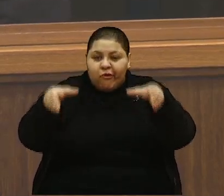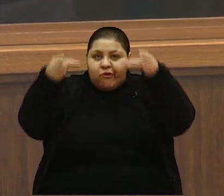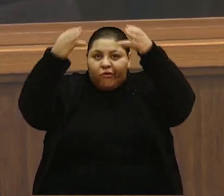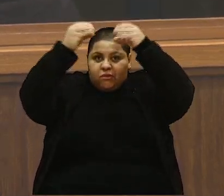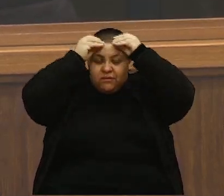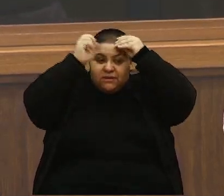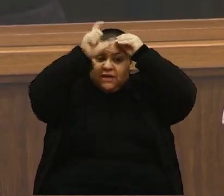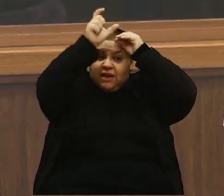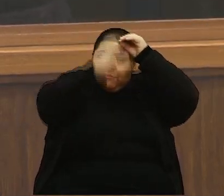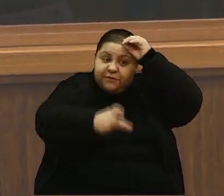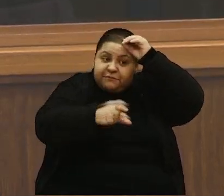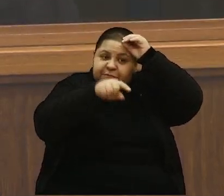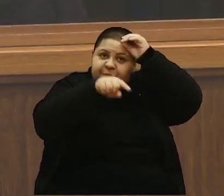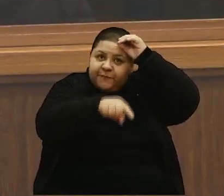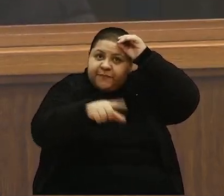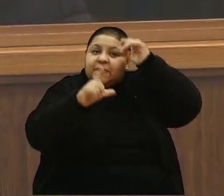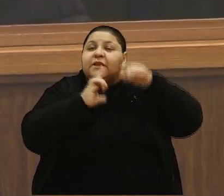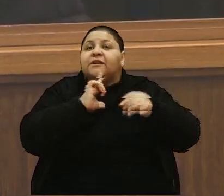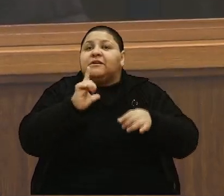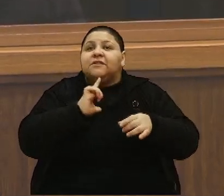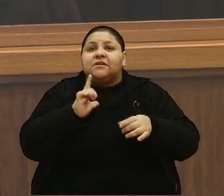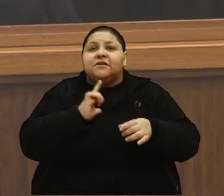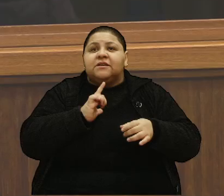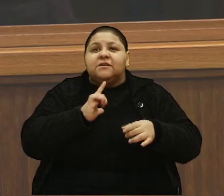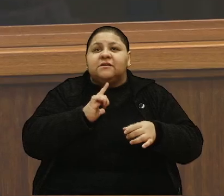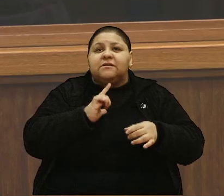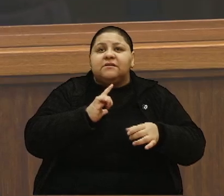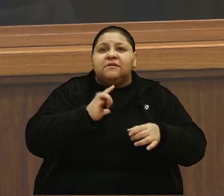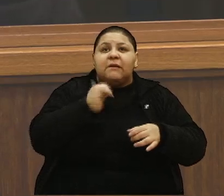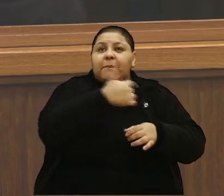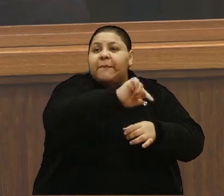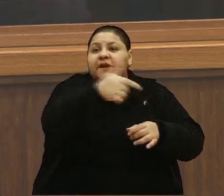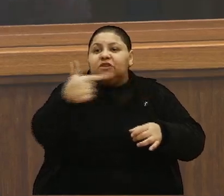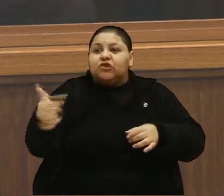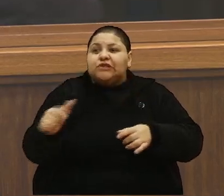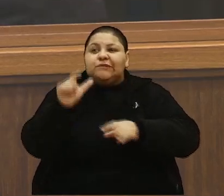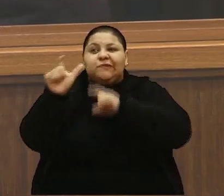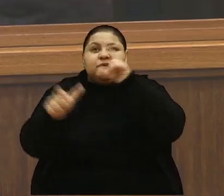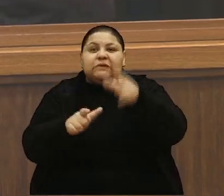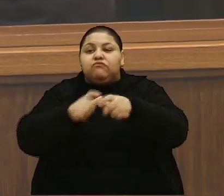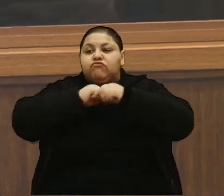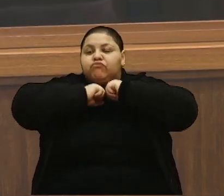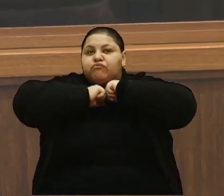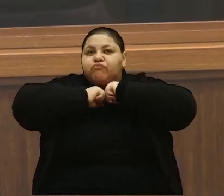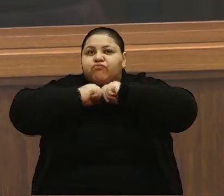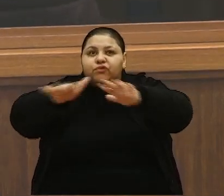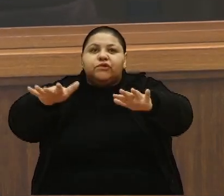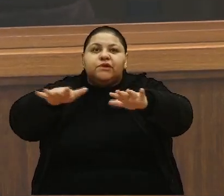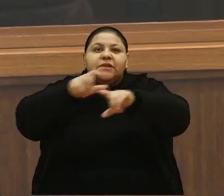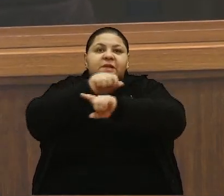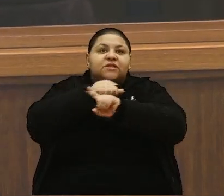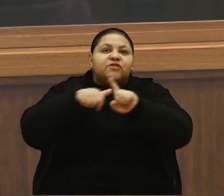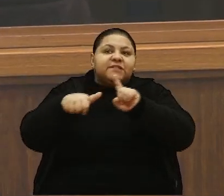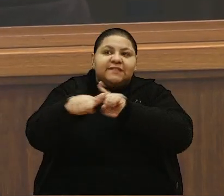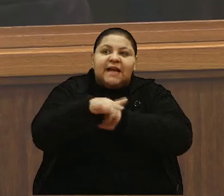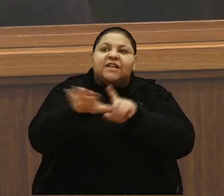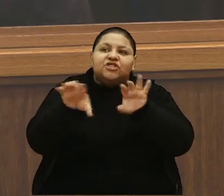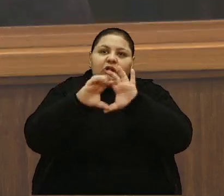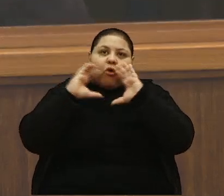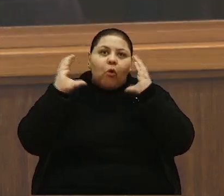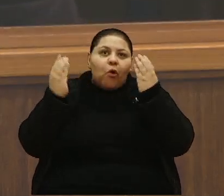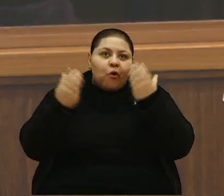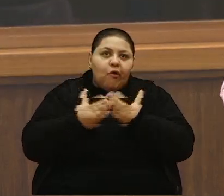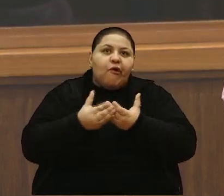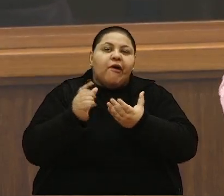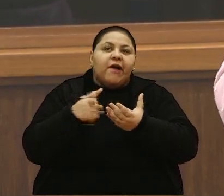daquela pessoa, ele tem que perpassar para as outras, tem que perpassar na sociedade. Ele